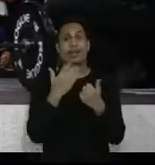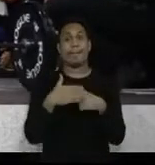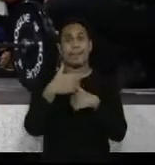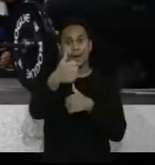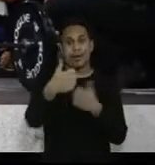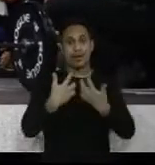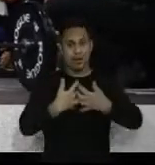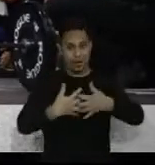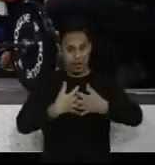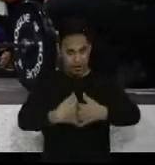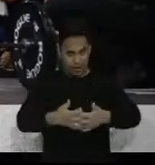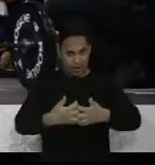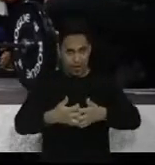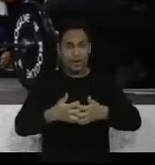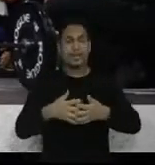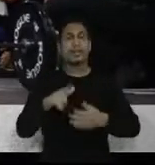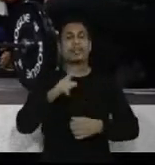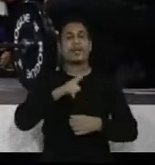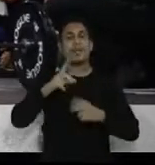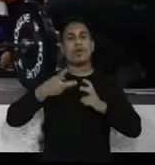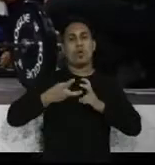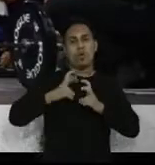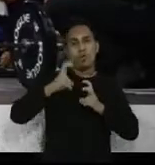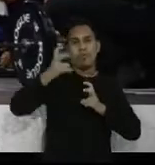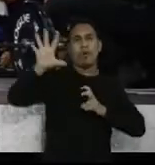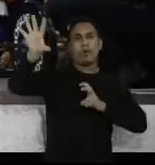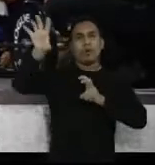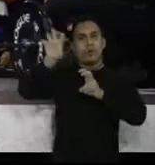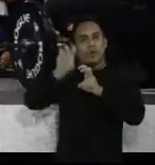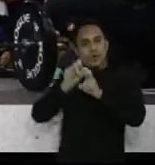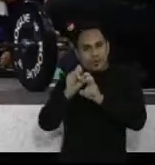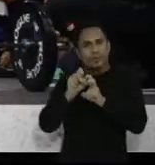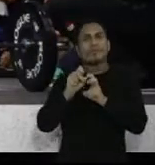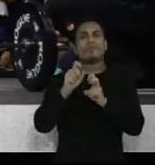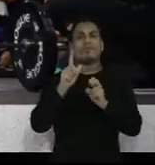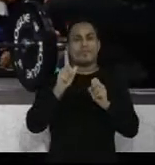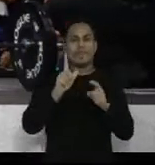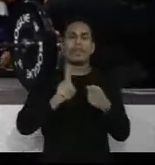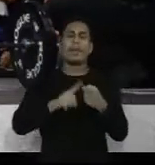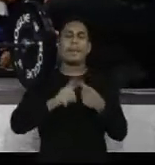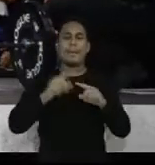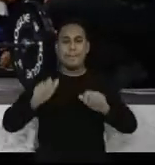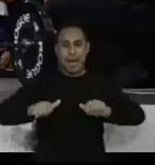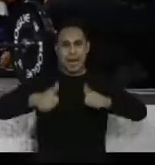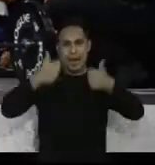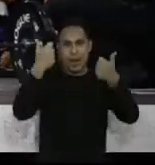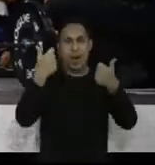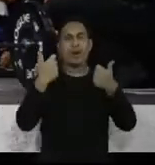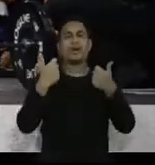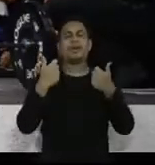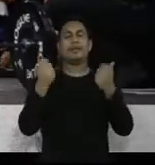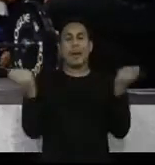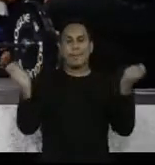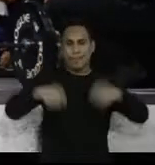oxigênio, melhora da tolerância ao exercício e também aumento de potência. Então, por exemplo,